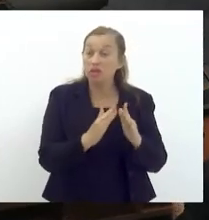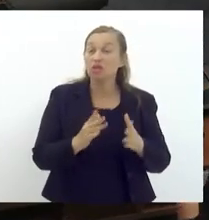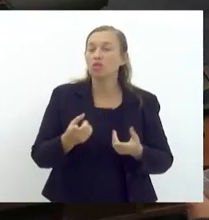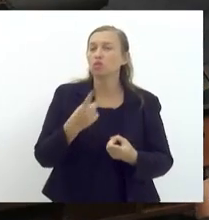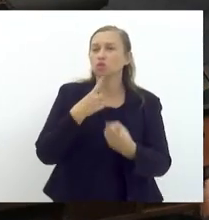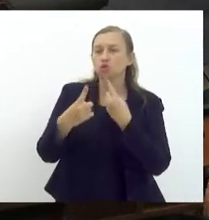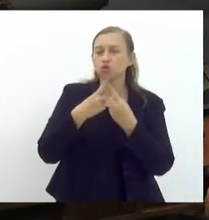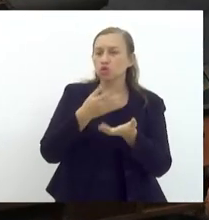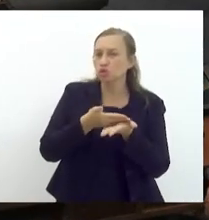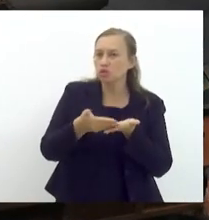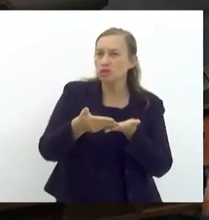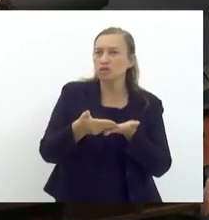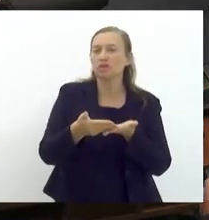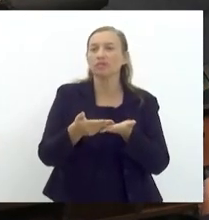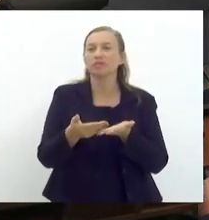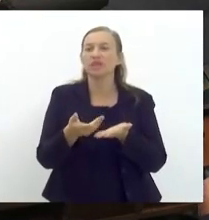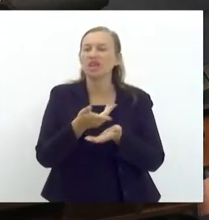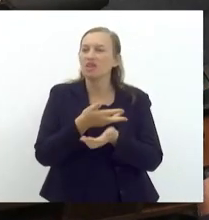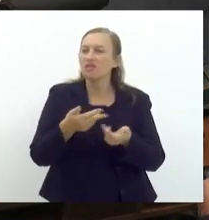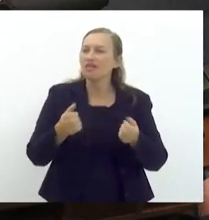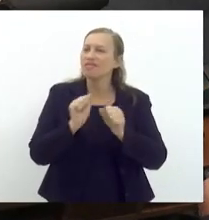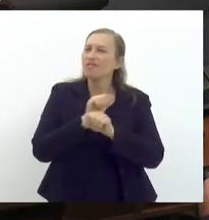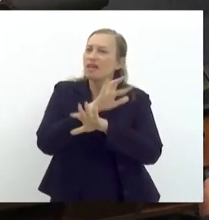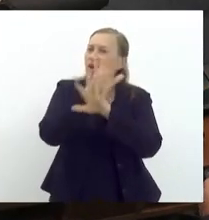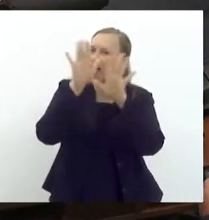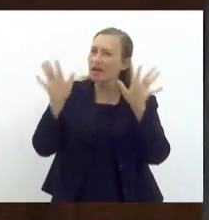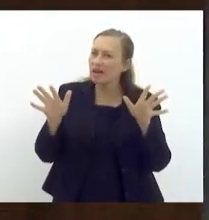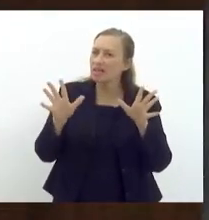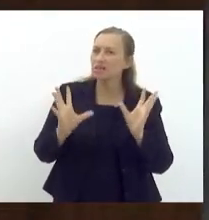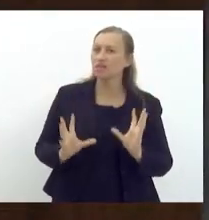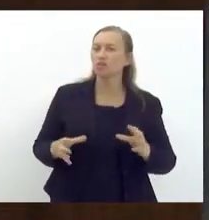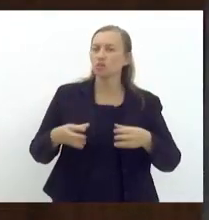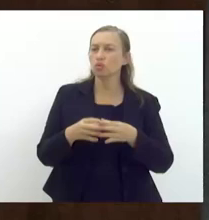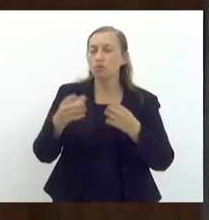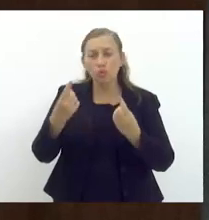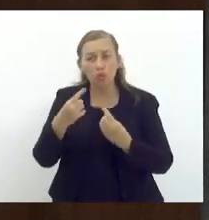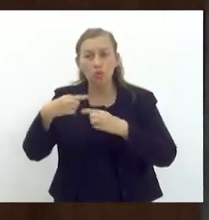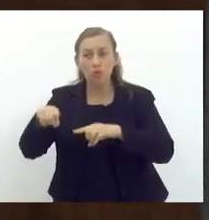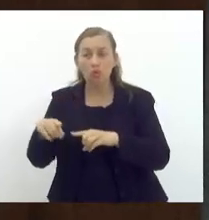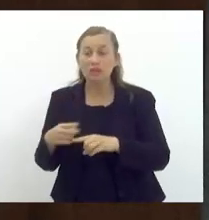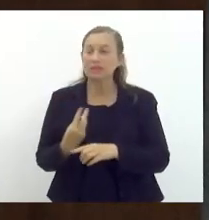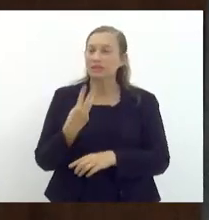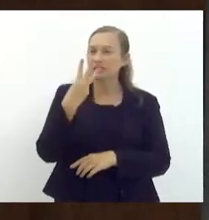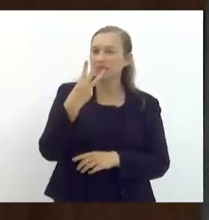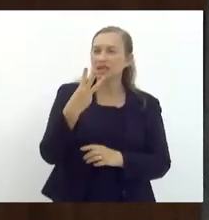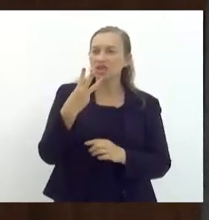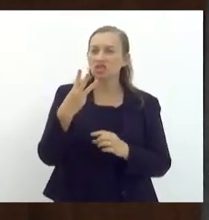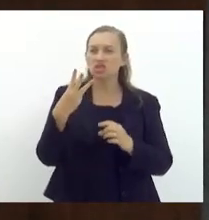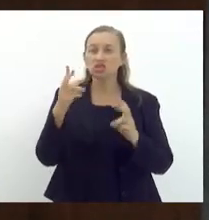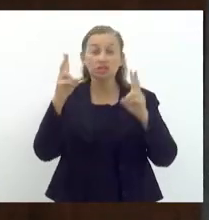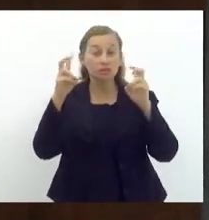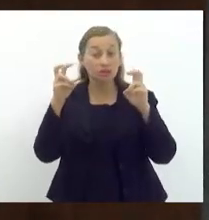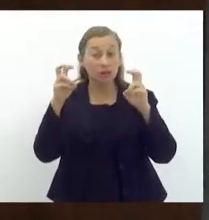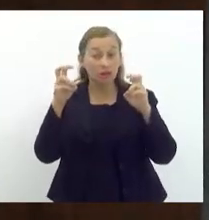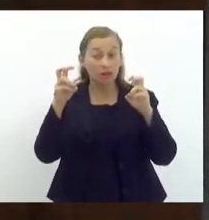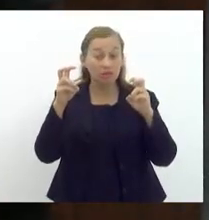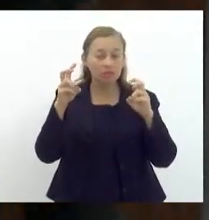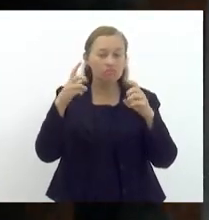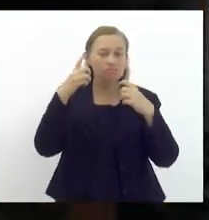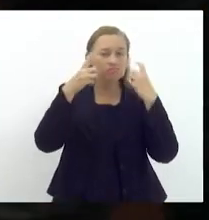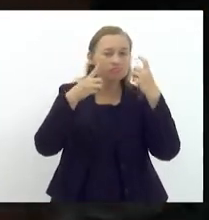a discutir é houve muita clareza na oposição que haviam três temas que eram muito